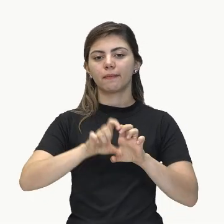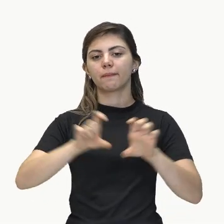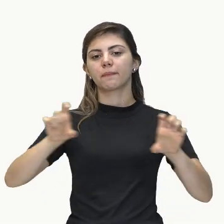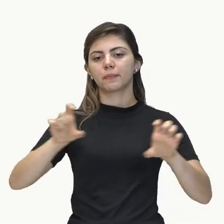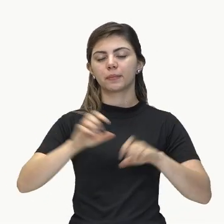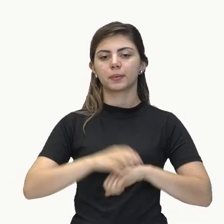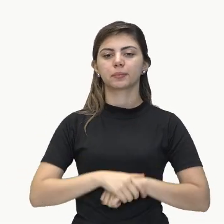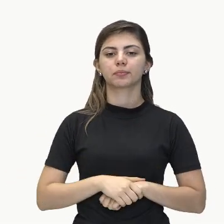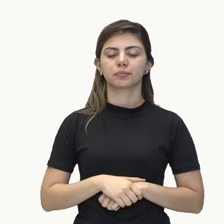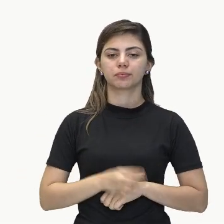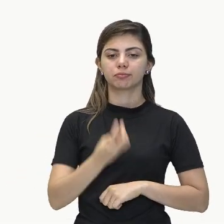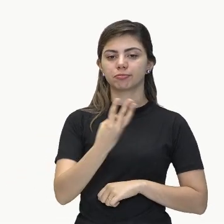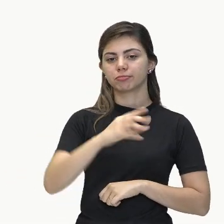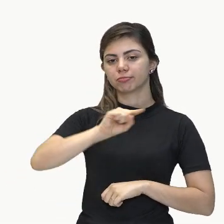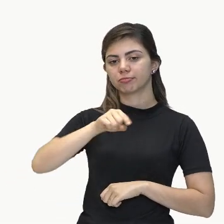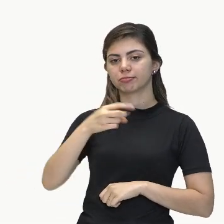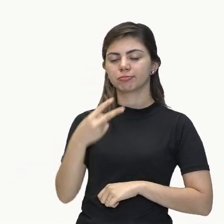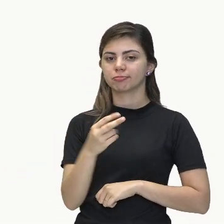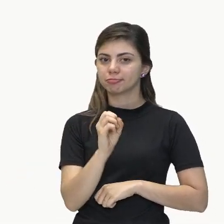3,2. Tudo bem?